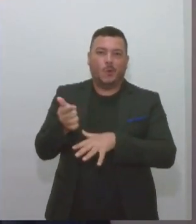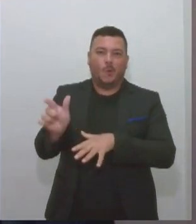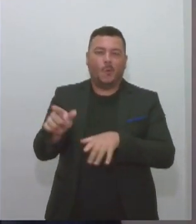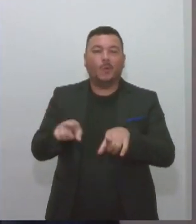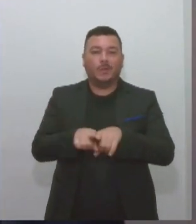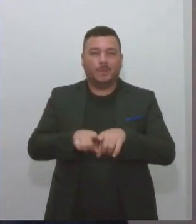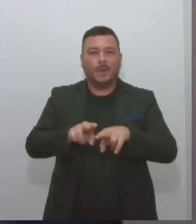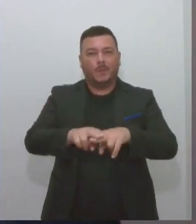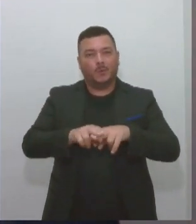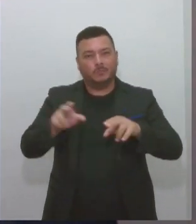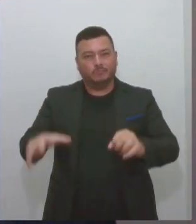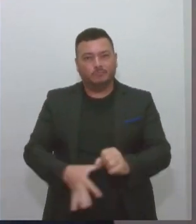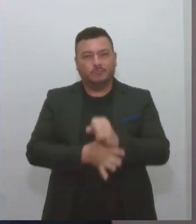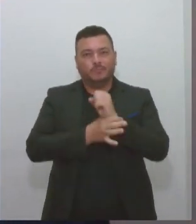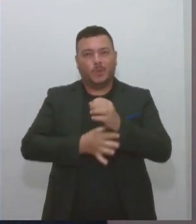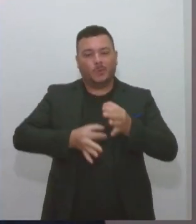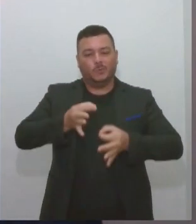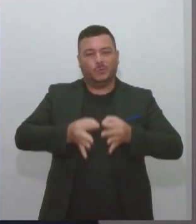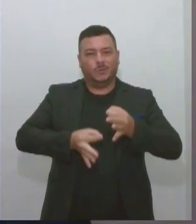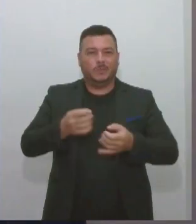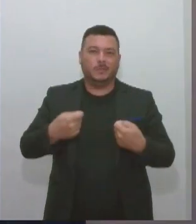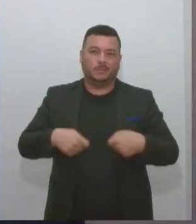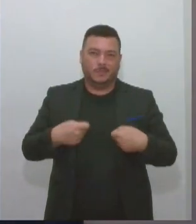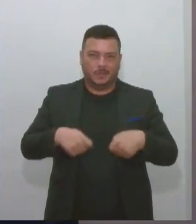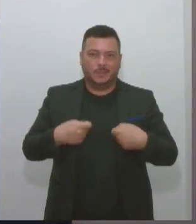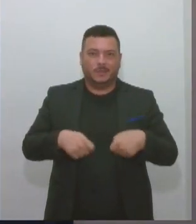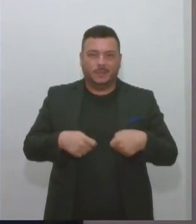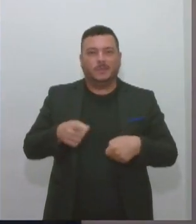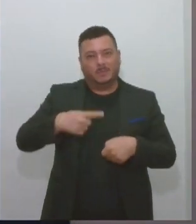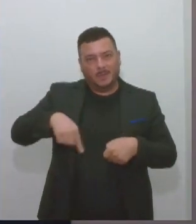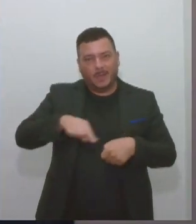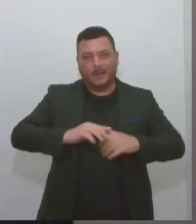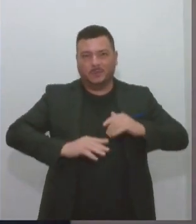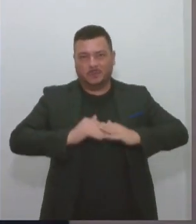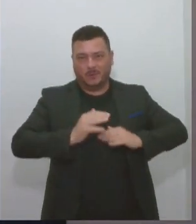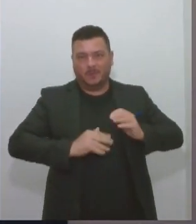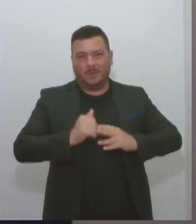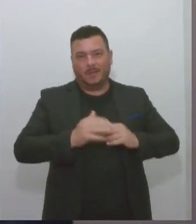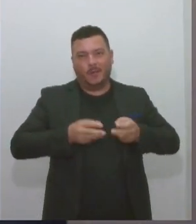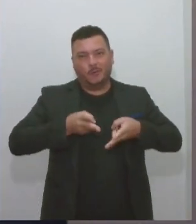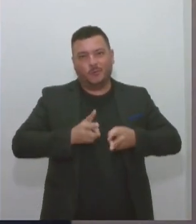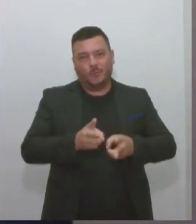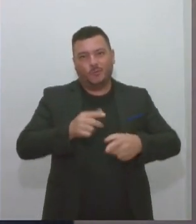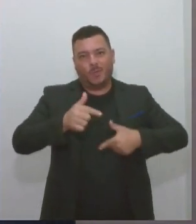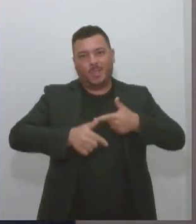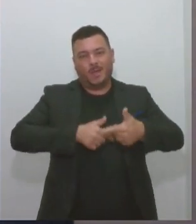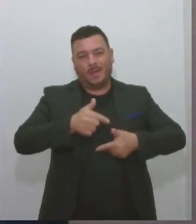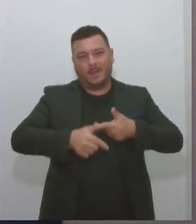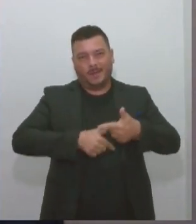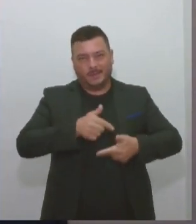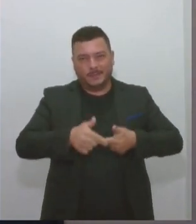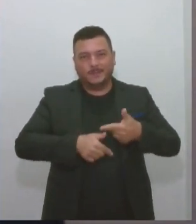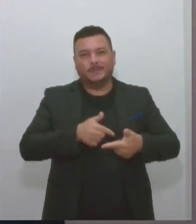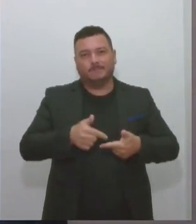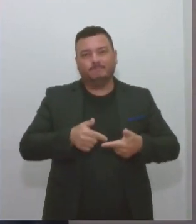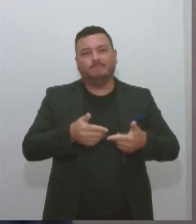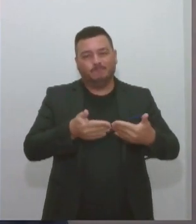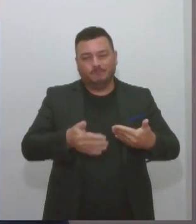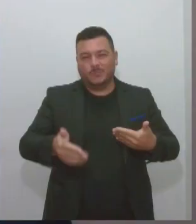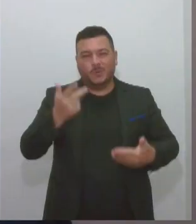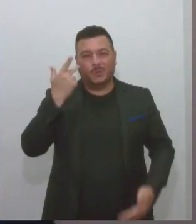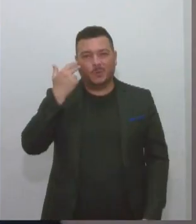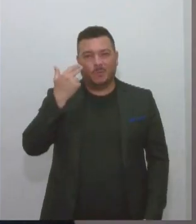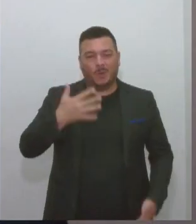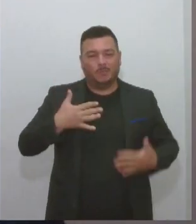jurídica necessária para que esses profissionais, essas pessoas possam exercer esse trabalho de forma tranquila, de